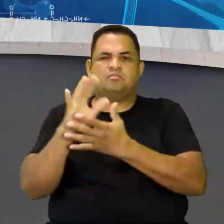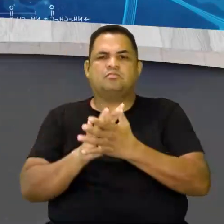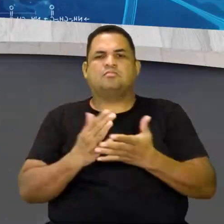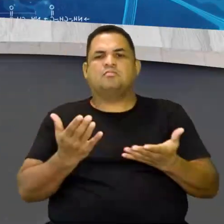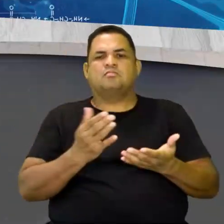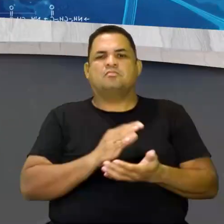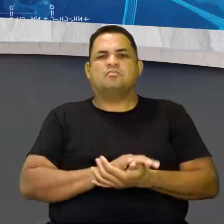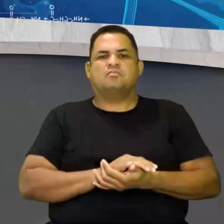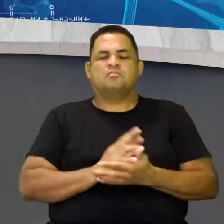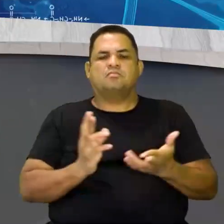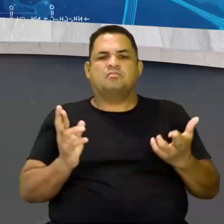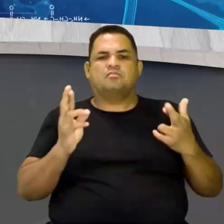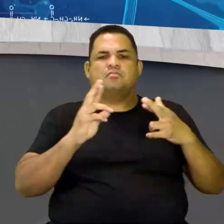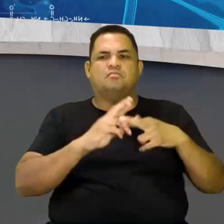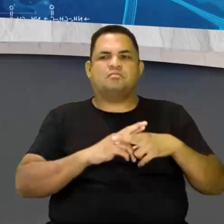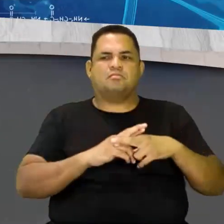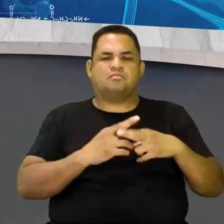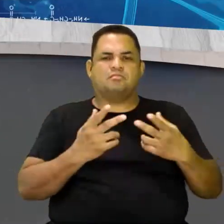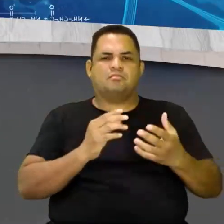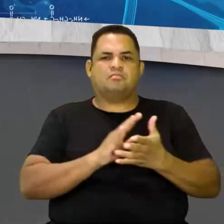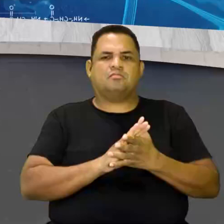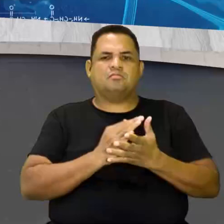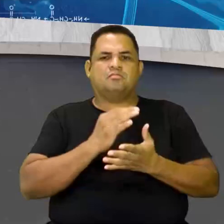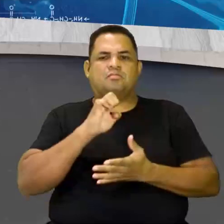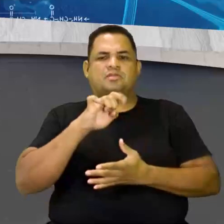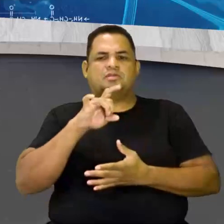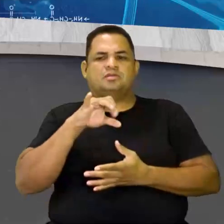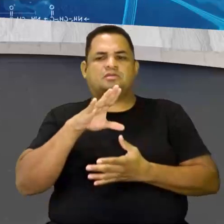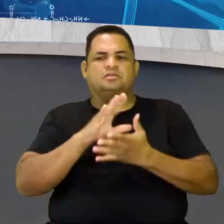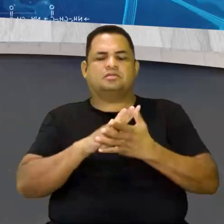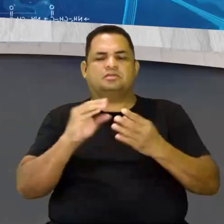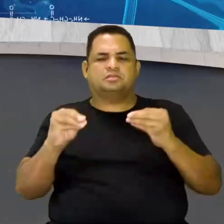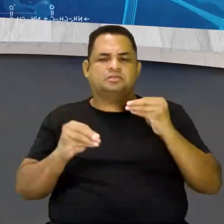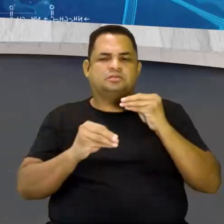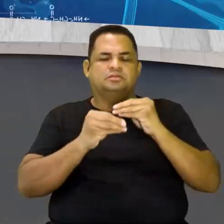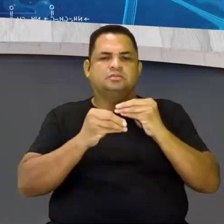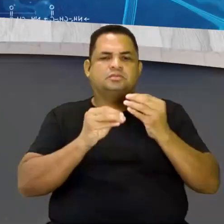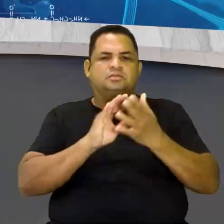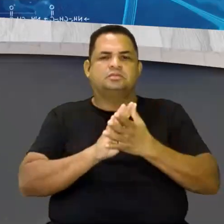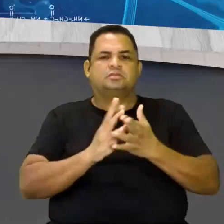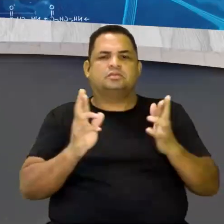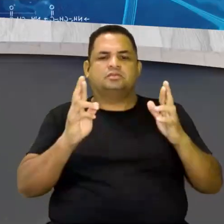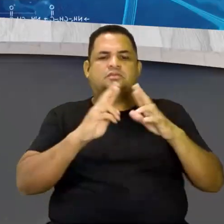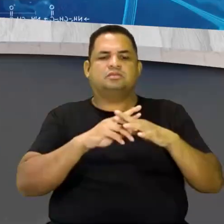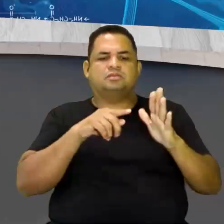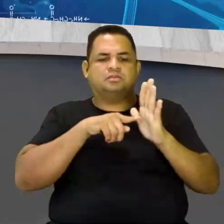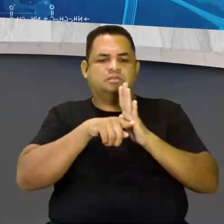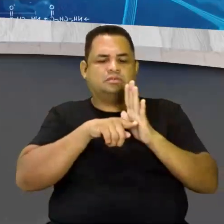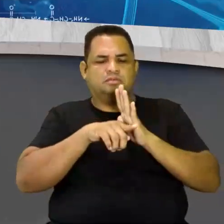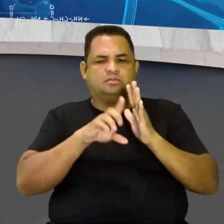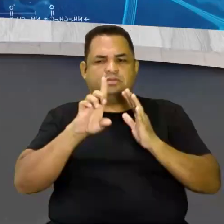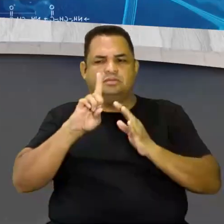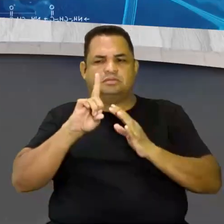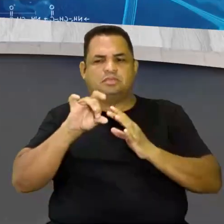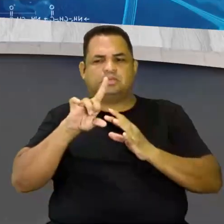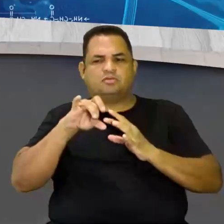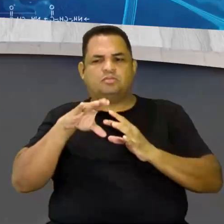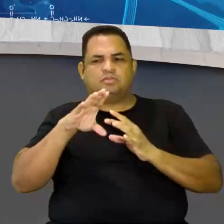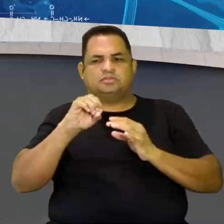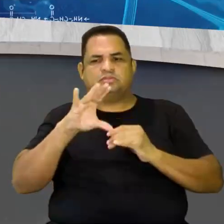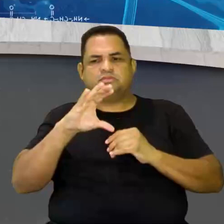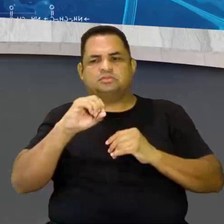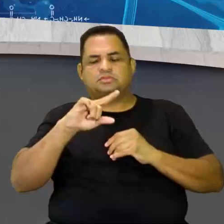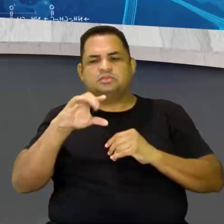elas: reação de síntese ou adição, reação de análise ou decomposição,